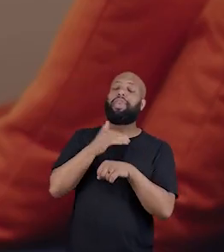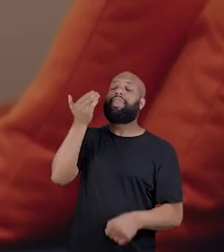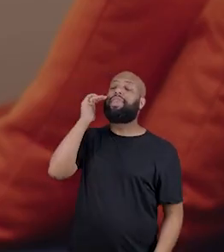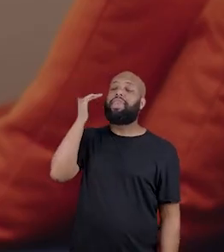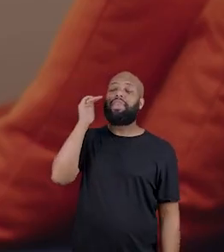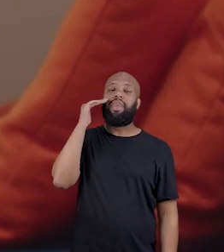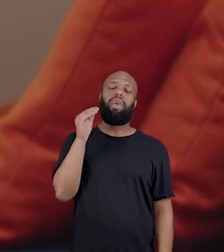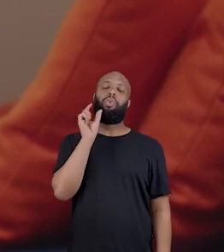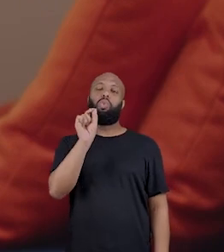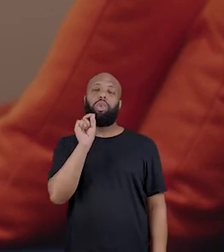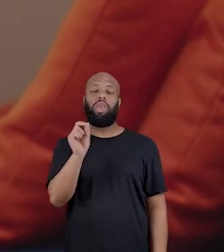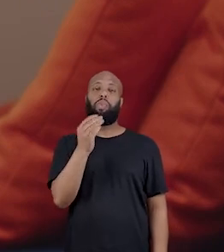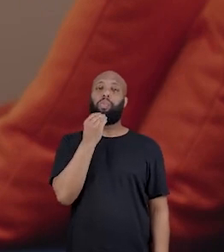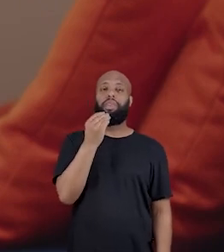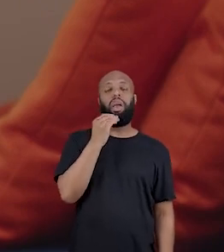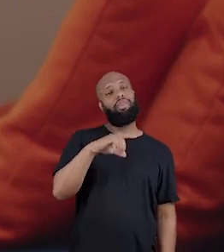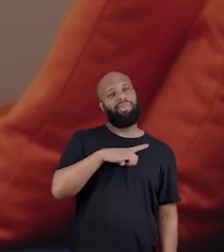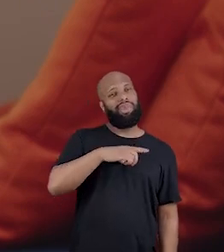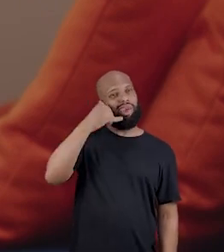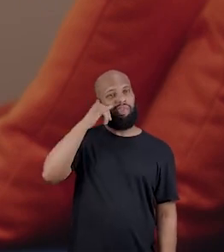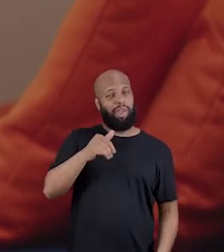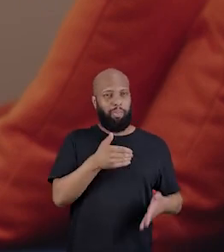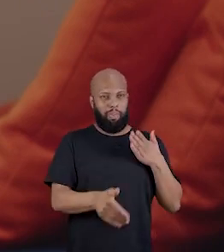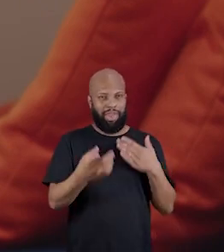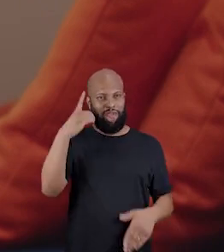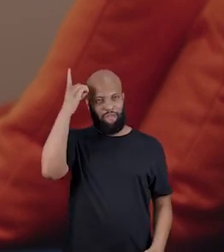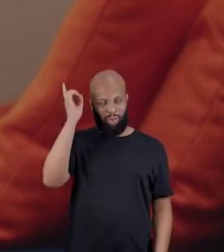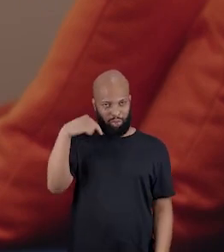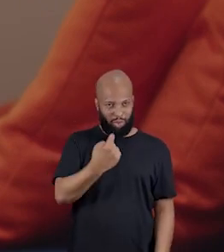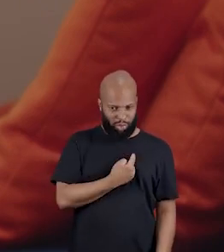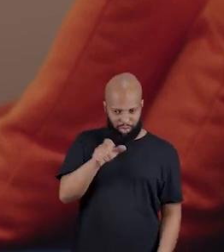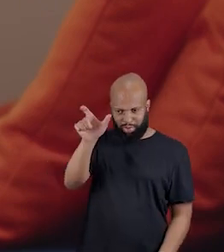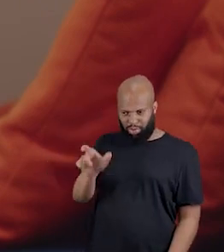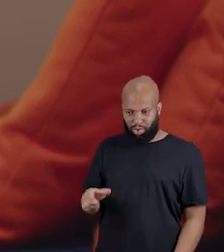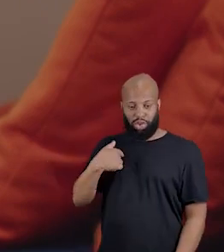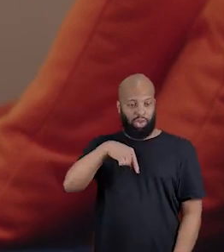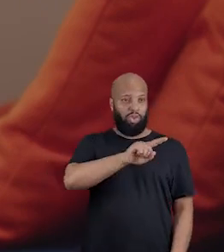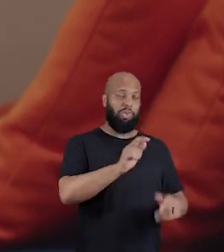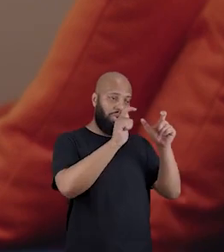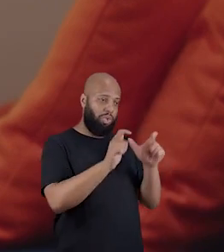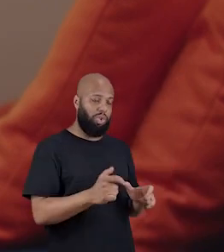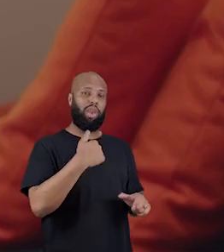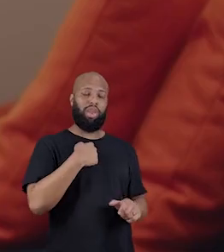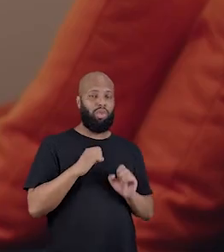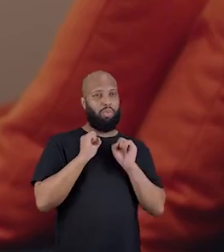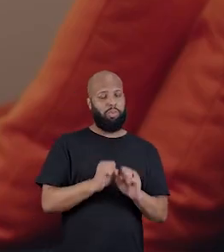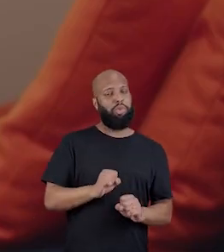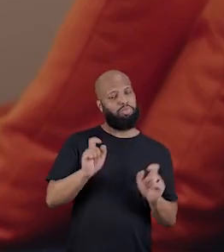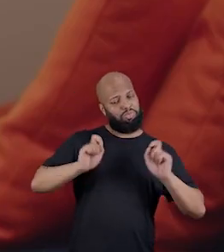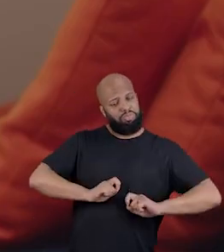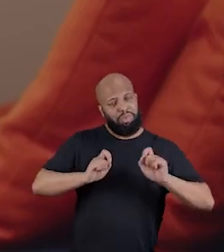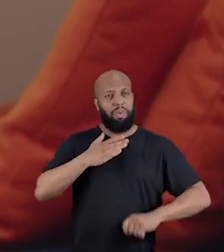para entender até oportunidades que a gente tem para não perder os nossos talentos. Muitos deles conversam com a gente sobre assim, nossa, eu vou para um lugar onde eu posso